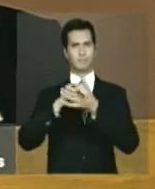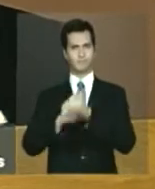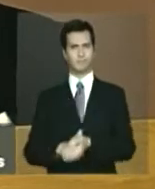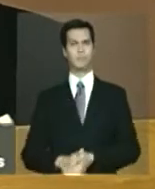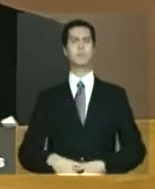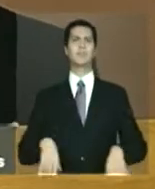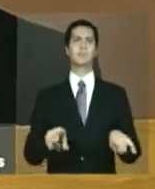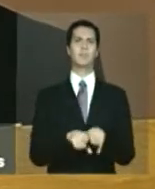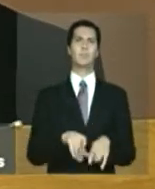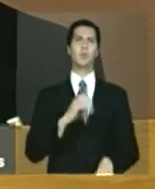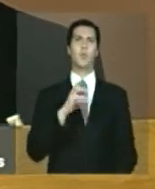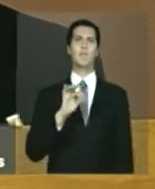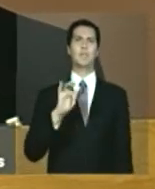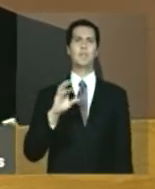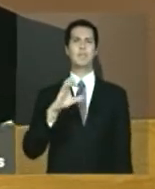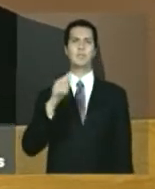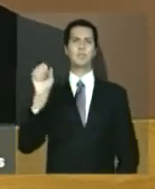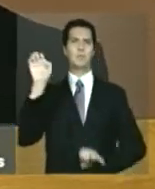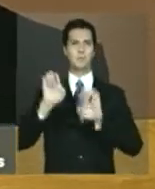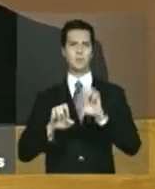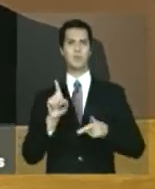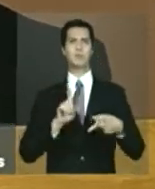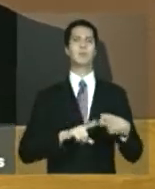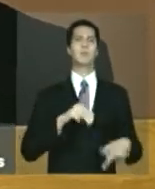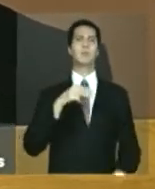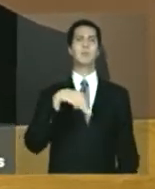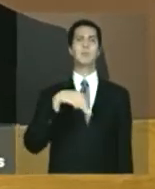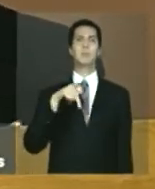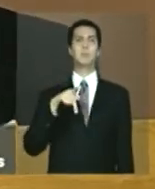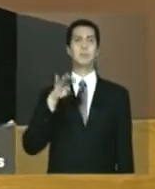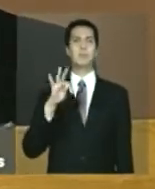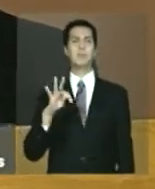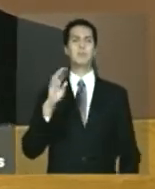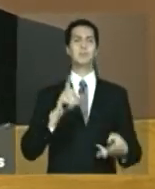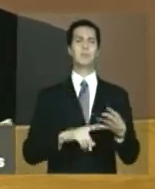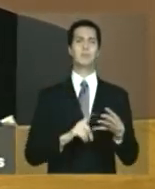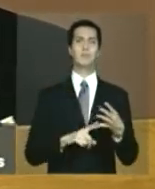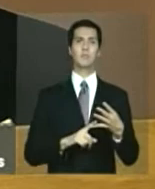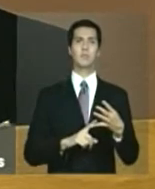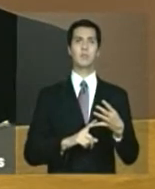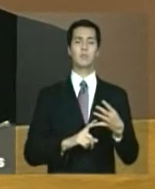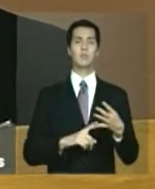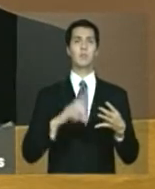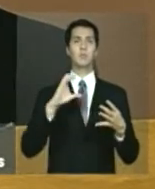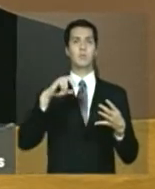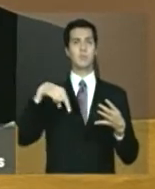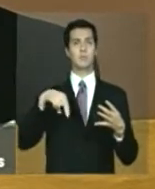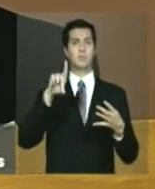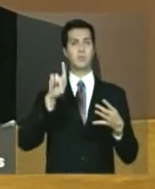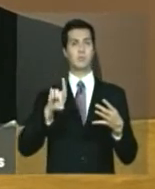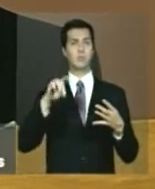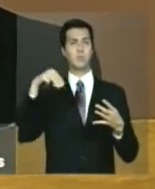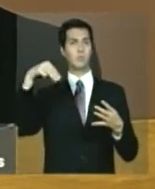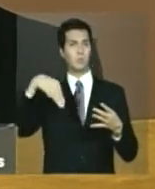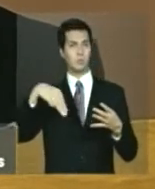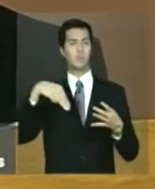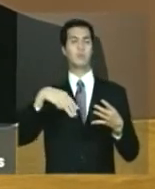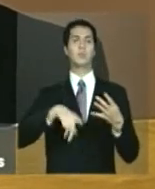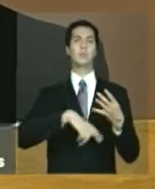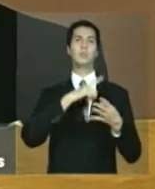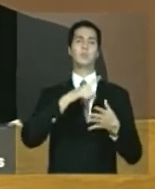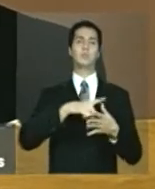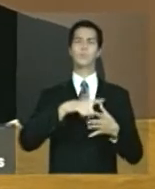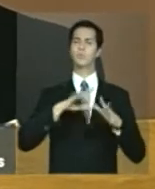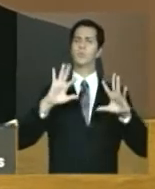empresaria ao Ministério Público do Trabalho ao Conselho Nacional dos direitos da mulher e a todos e